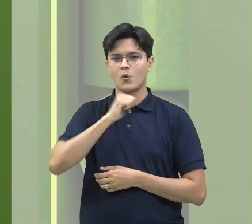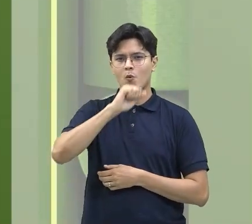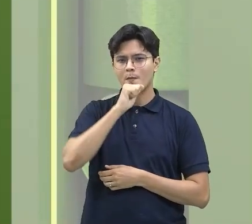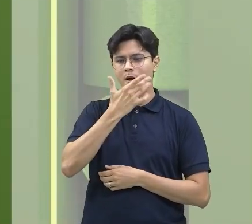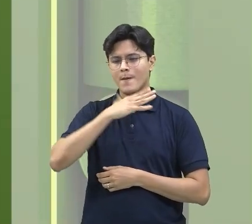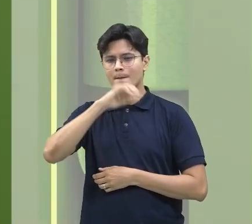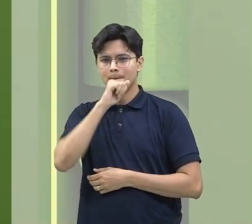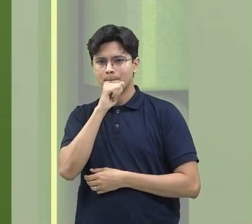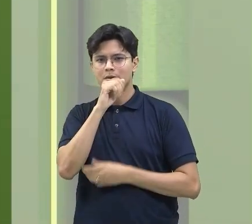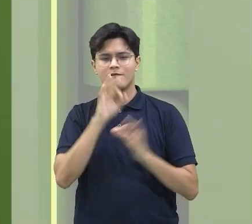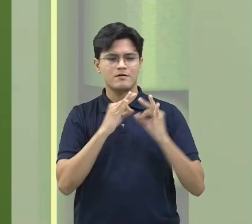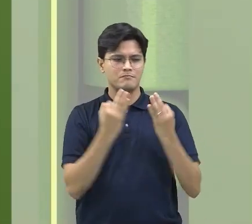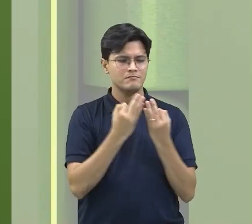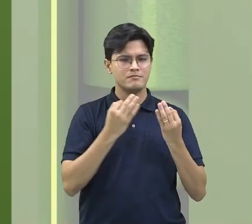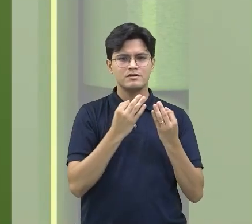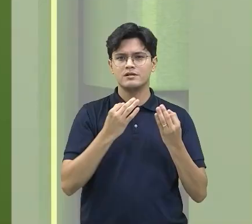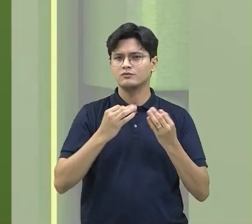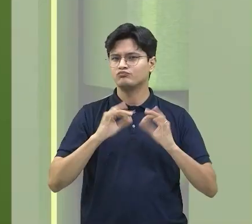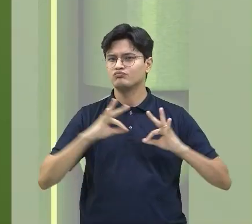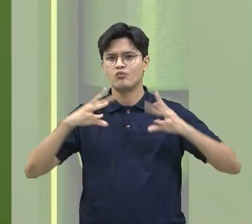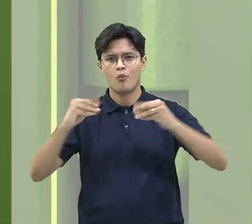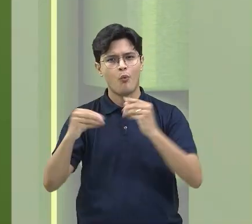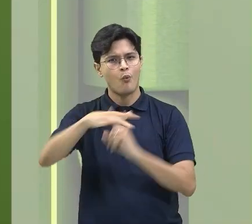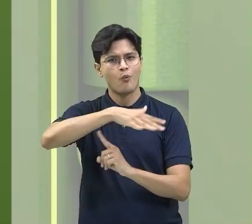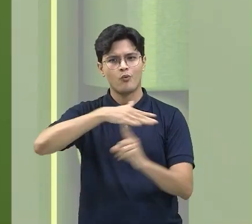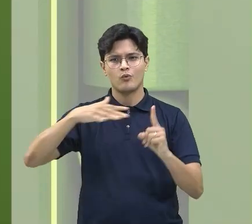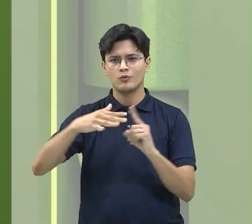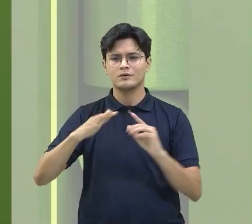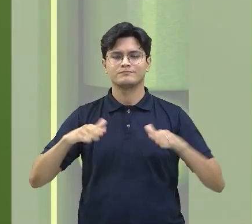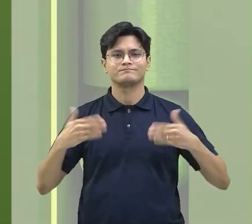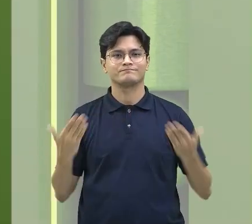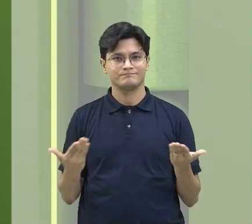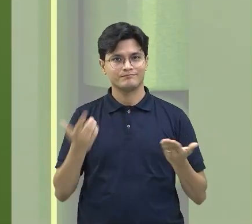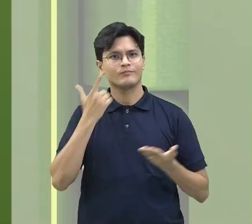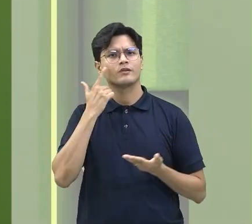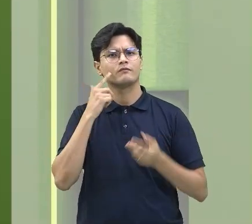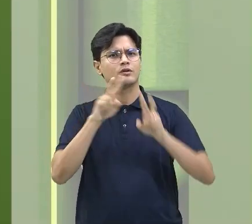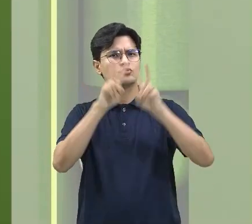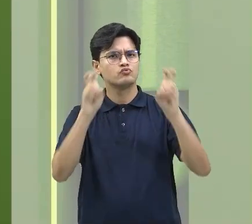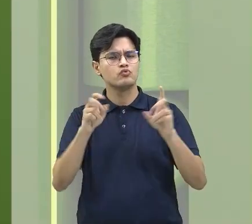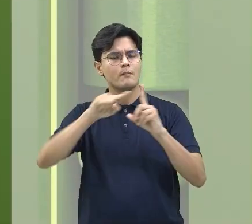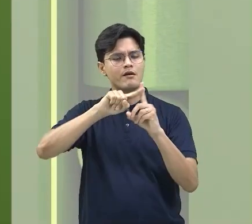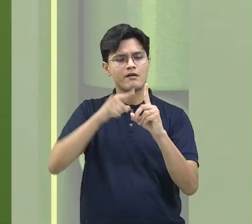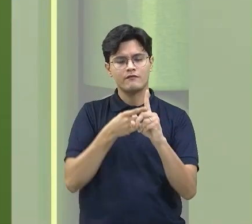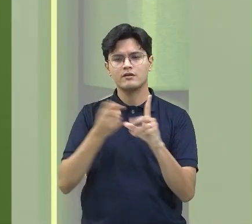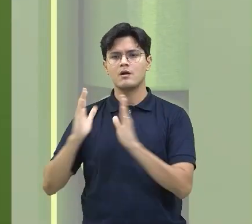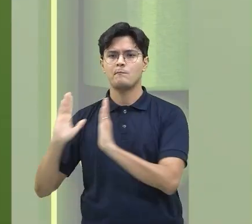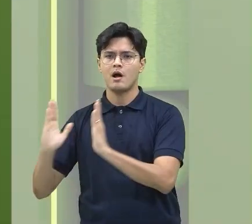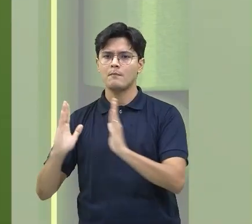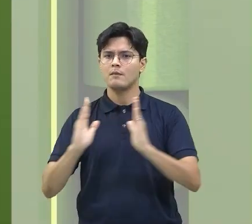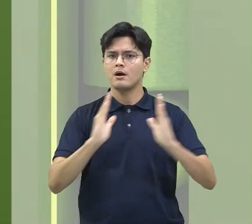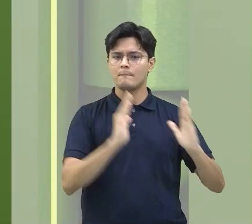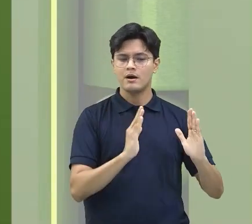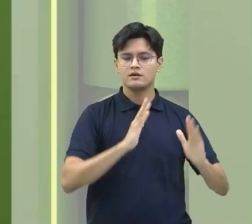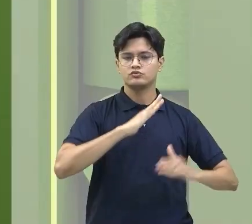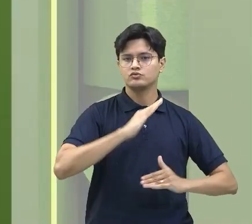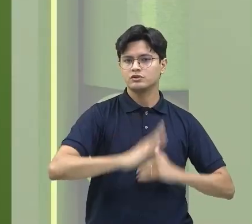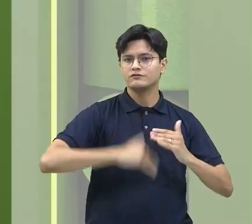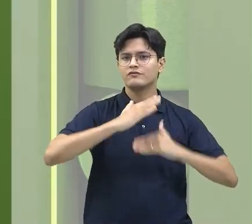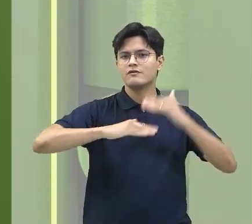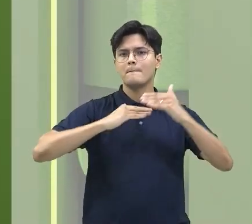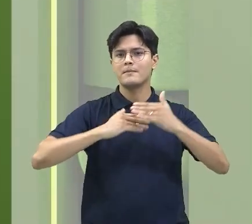por todos ao seu redor. E assim, nós vemos, então, o que é a gravidez, as etapas, né, de formação